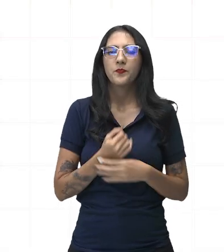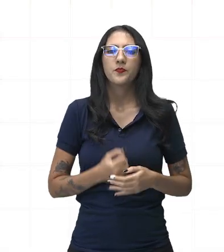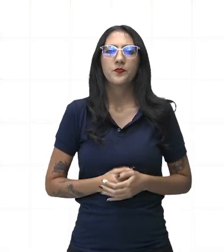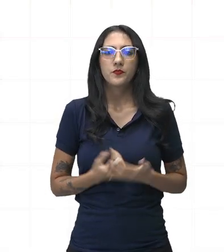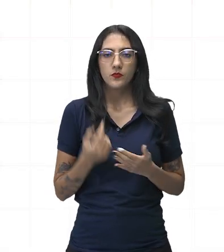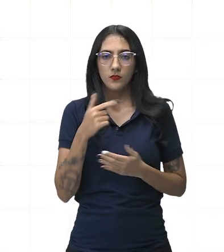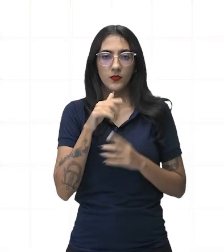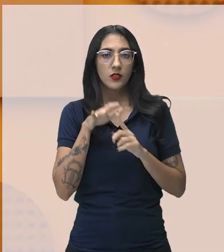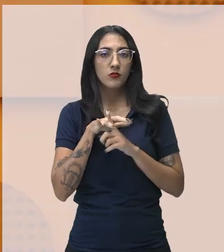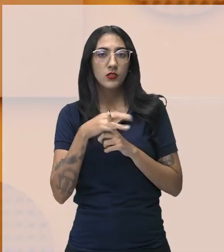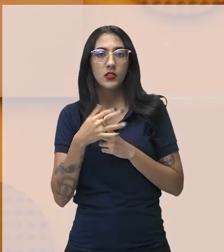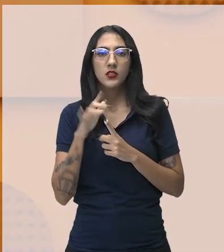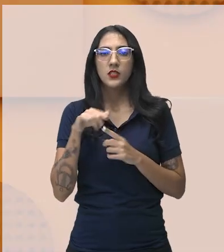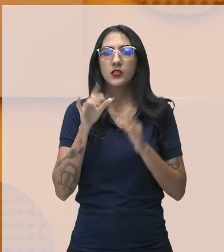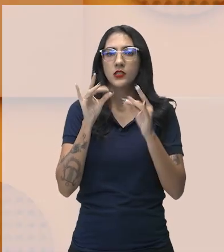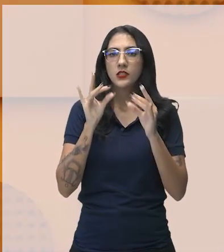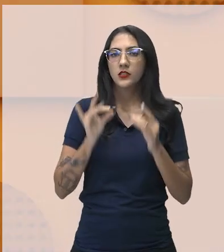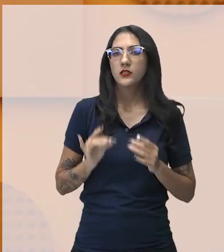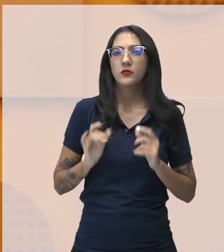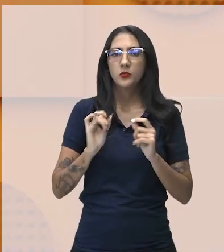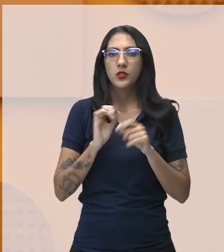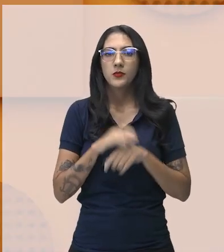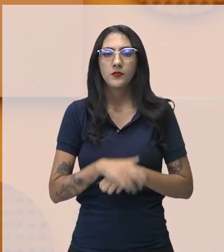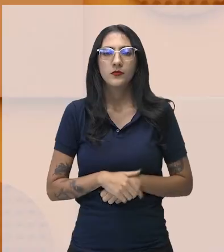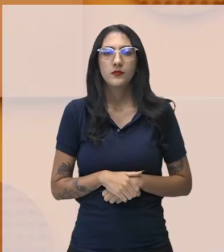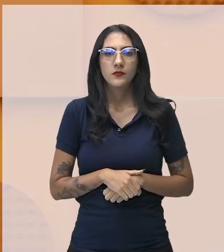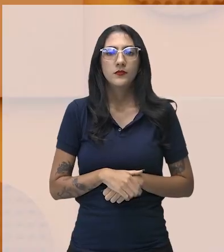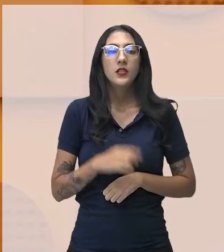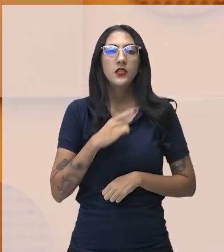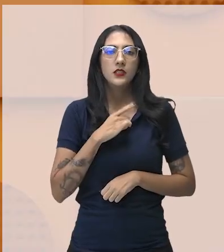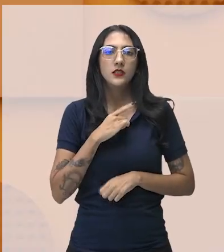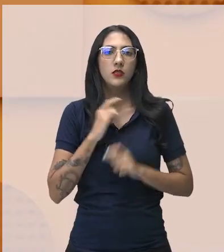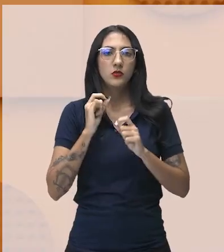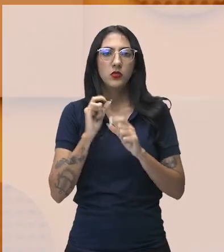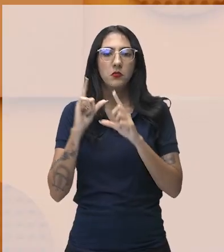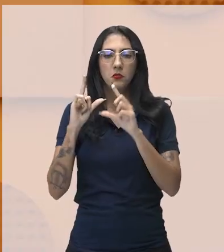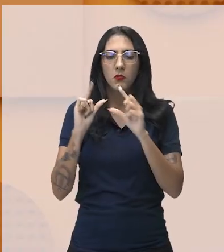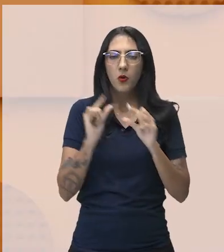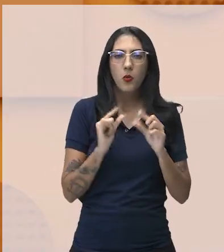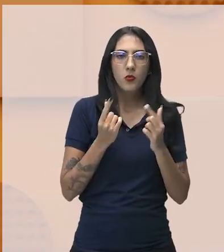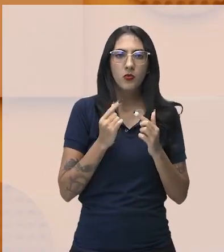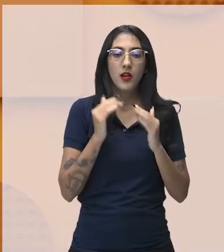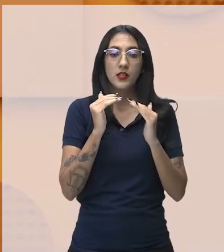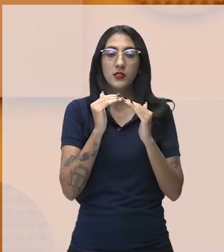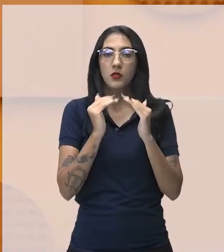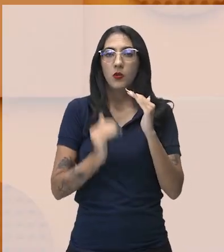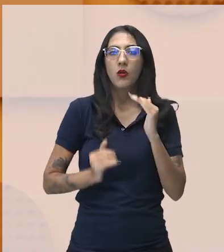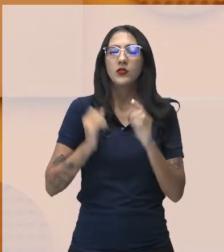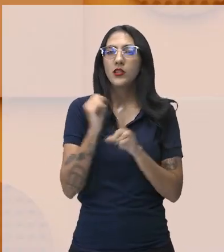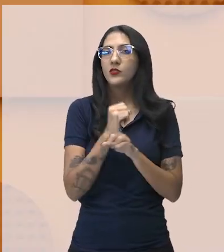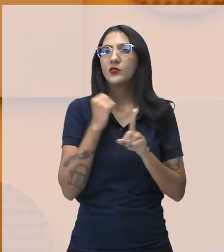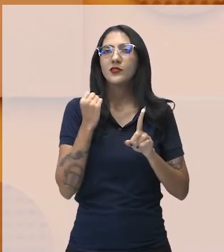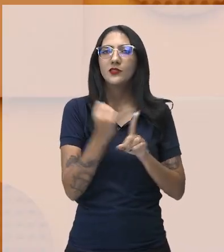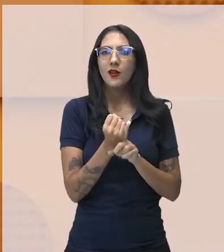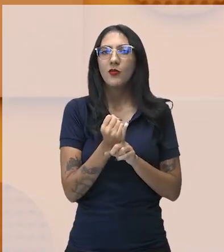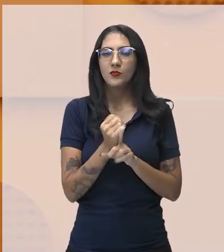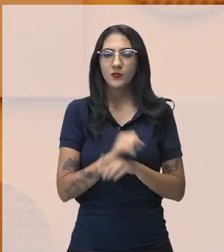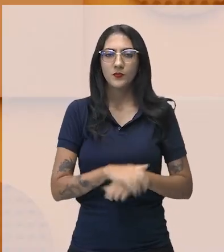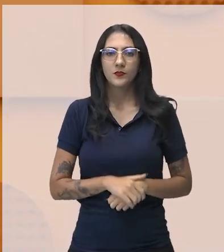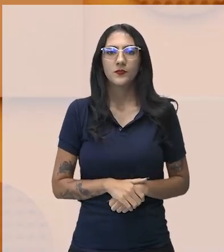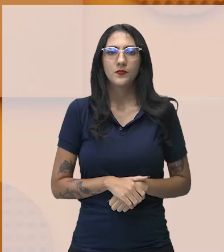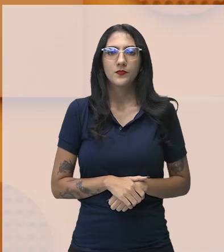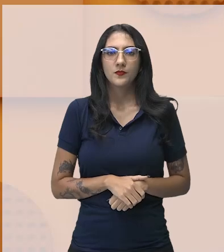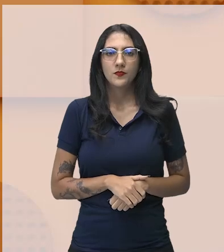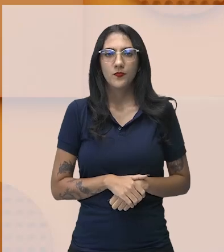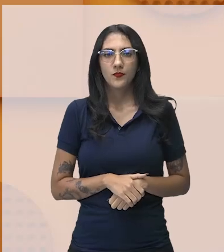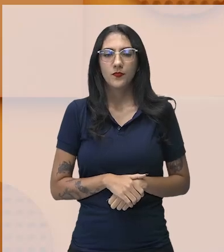vai colocar, que vai reduzir, né, essa parte aí das desigualdades sociais. Então,